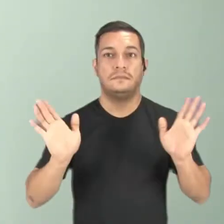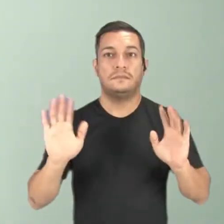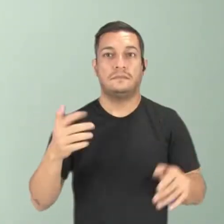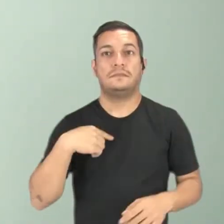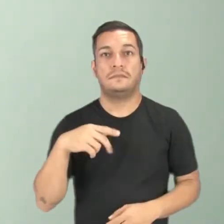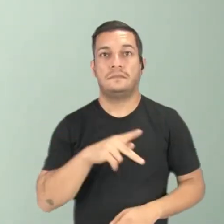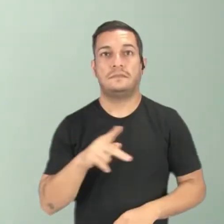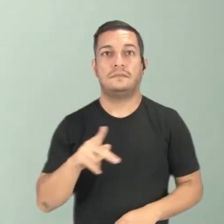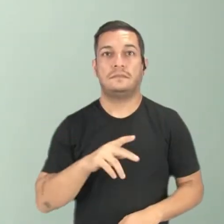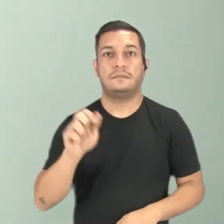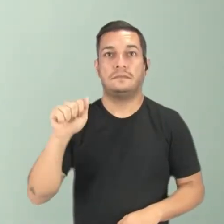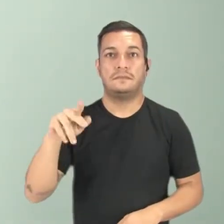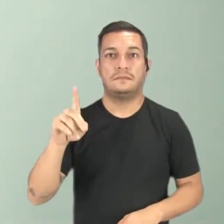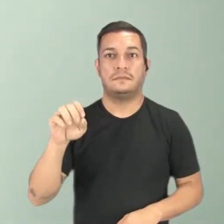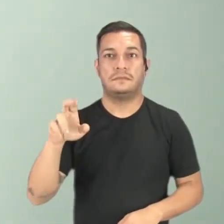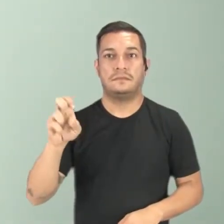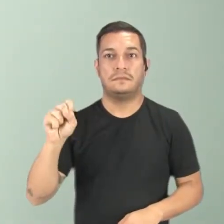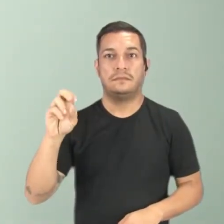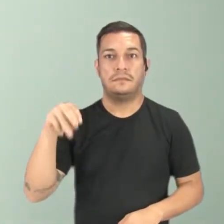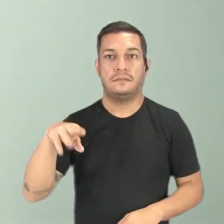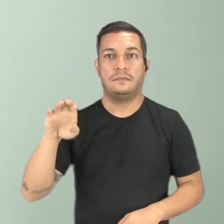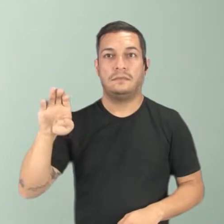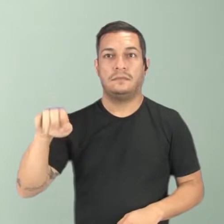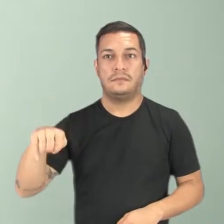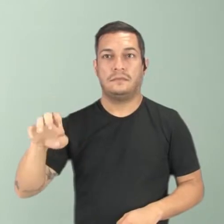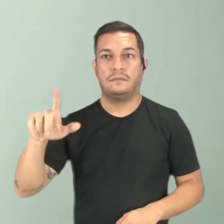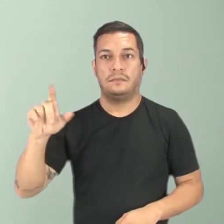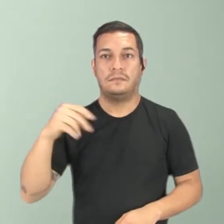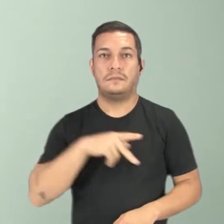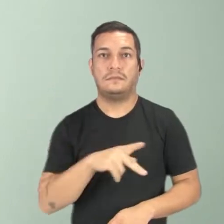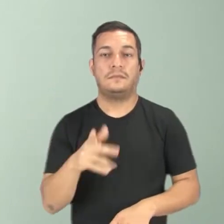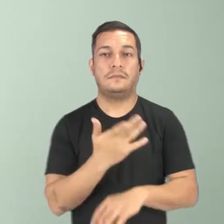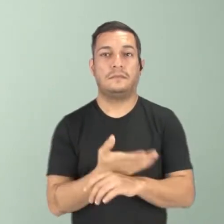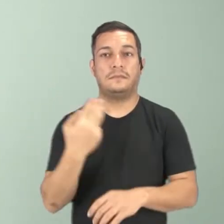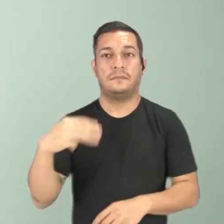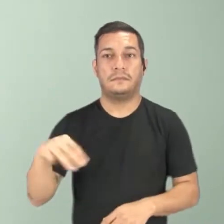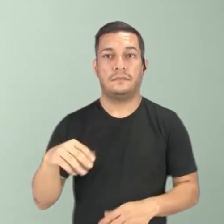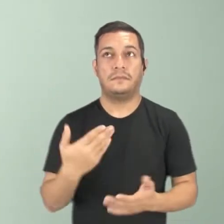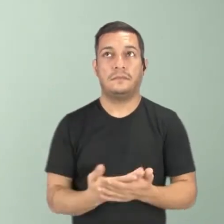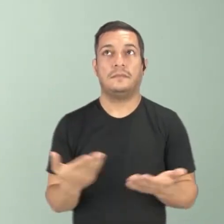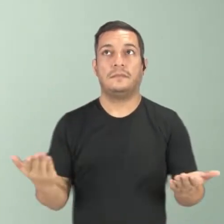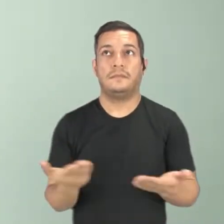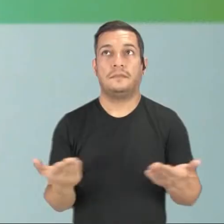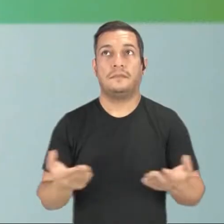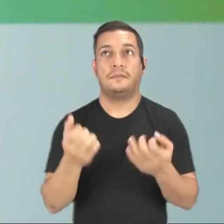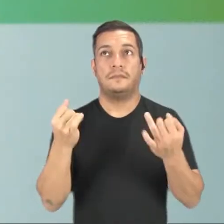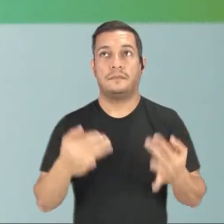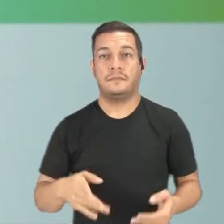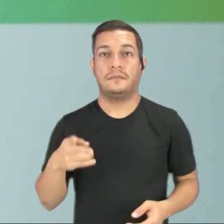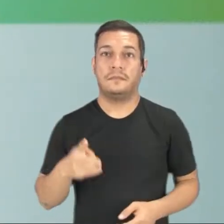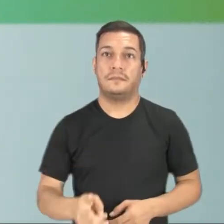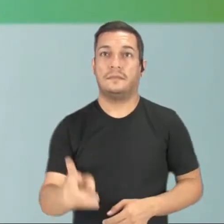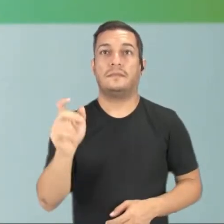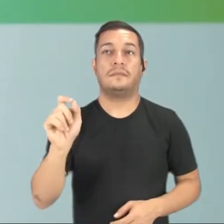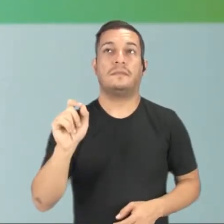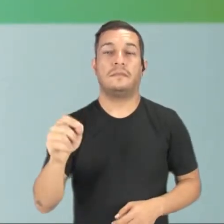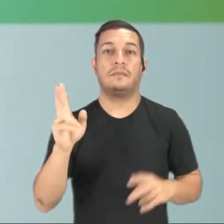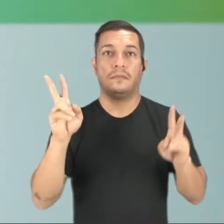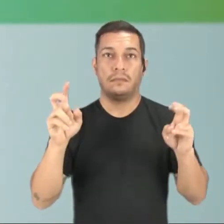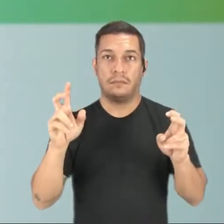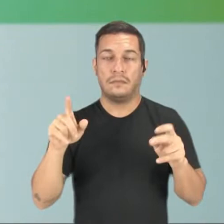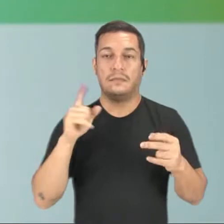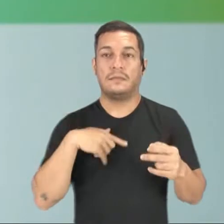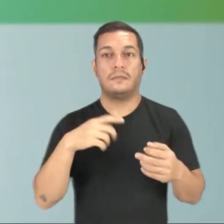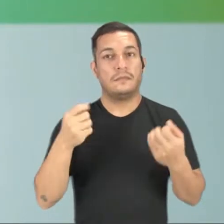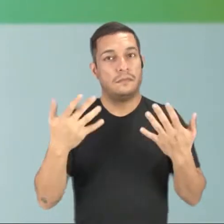Olá, eu sou o professor Anderson Mello e sou professor de matemática. A nossa aula de hoje vem dar continuidade dentro daquele assunto